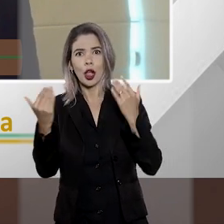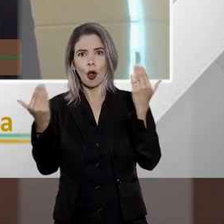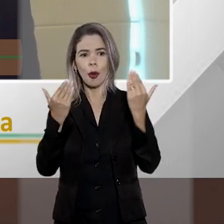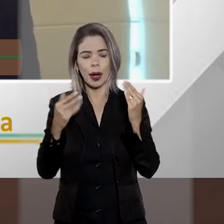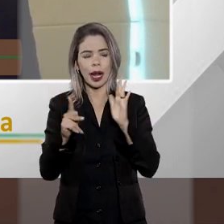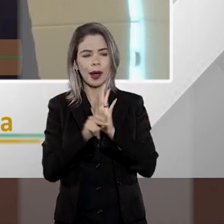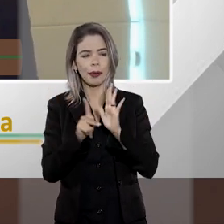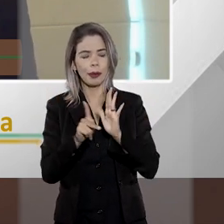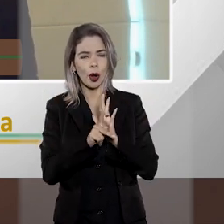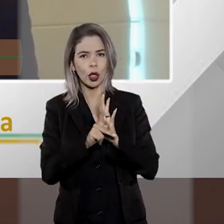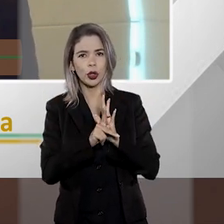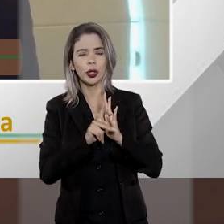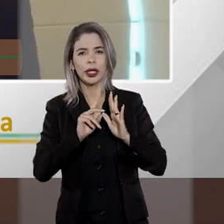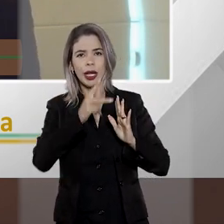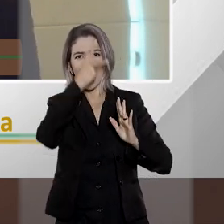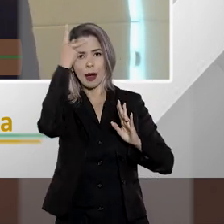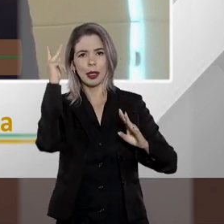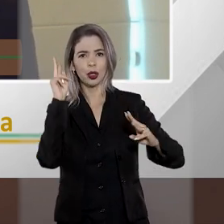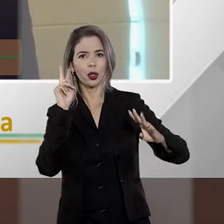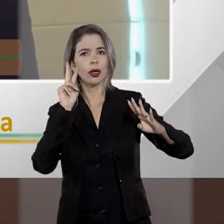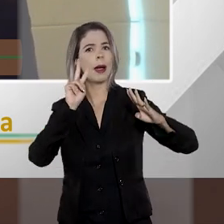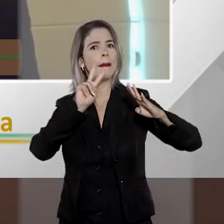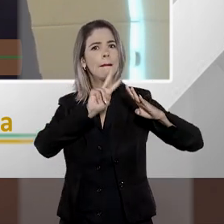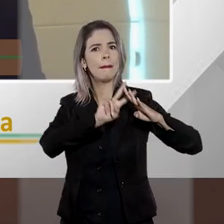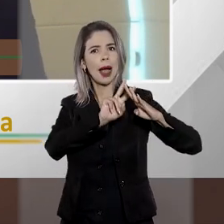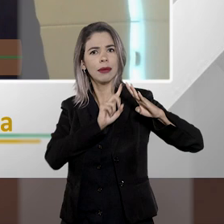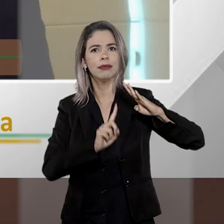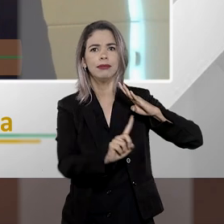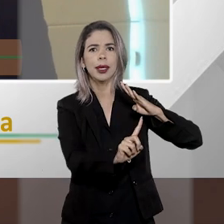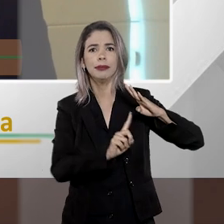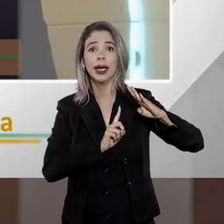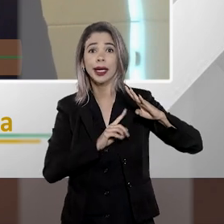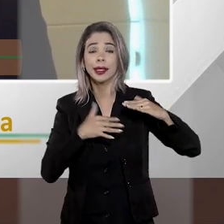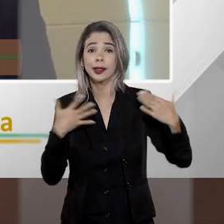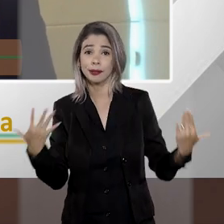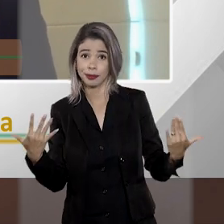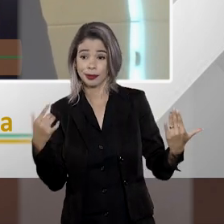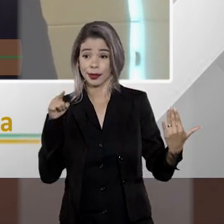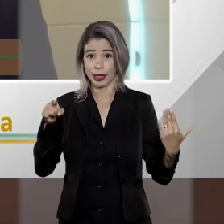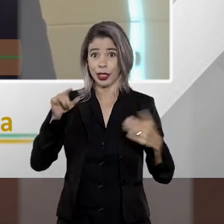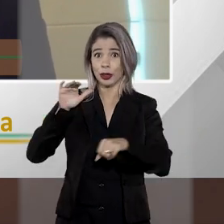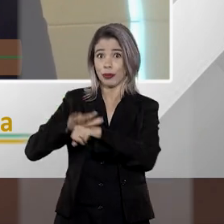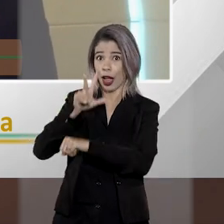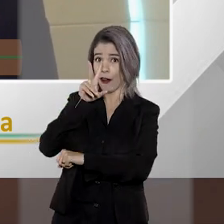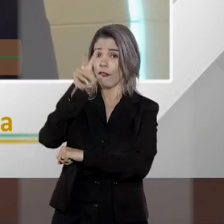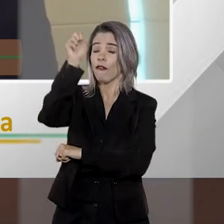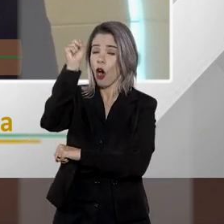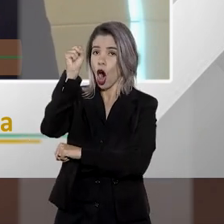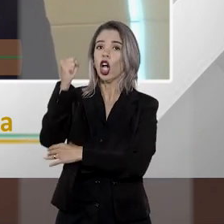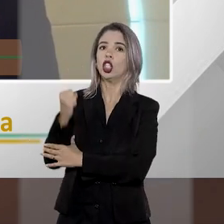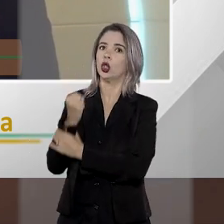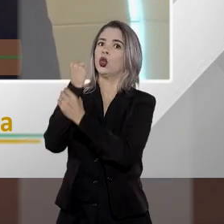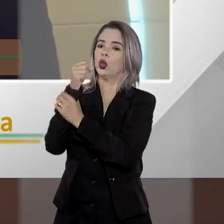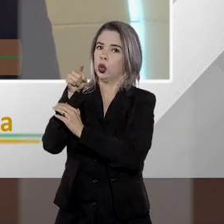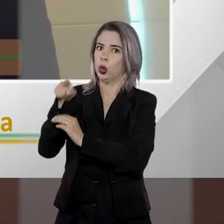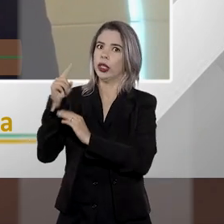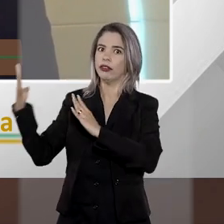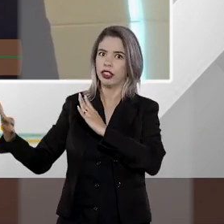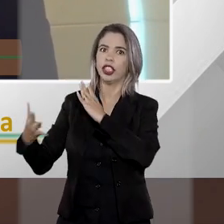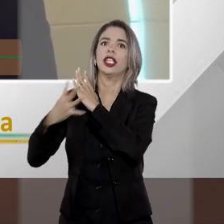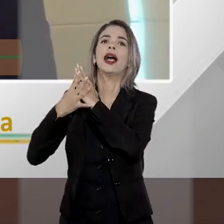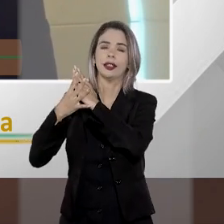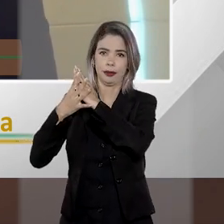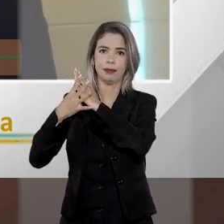apta necessária para dar vazão ao número de pessoas em um regime aberto, por exemplo. É algo